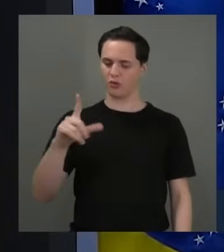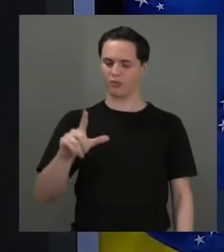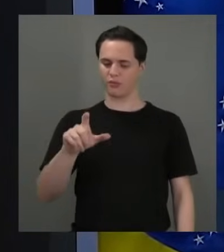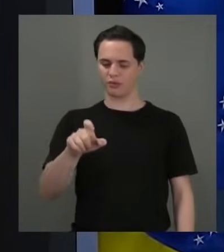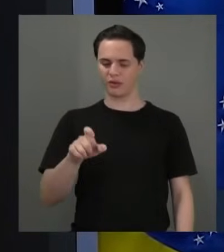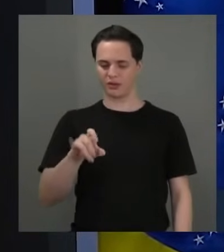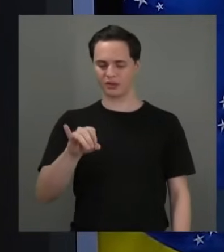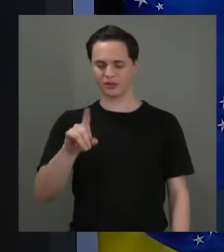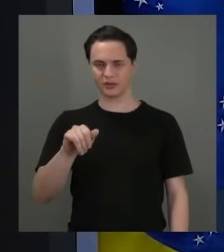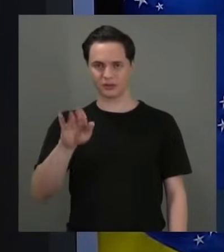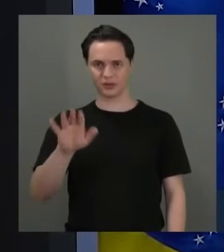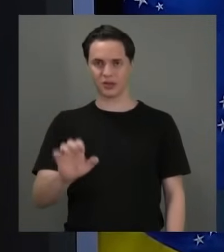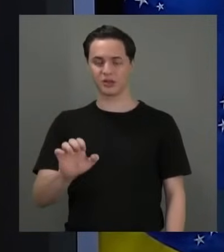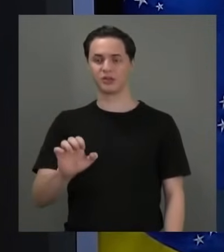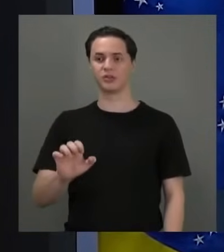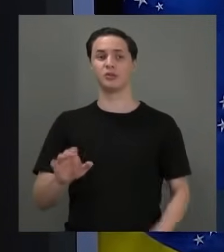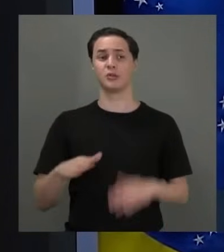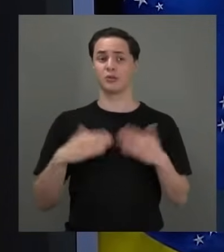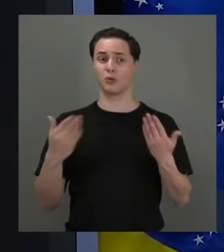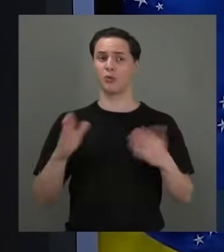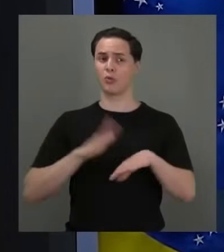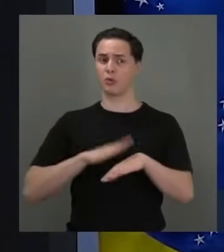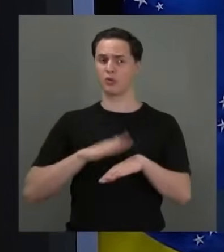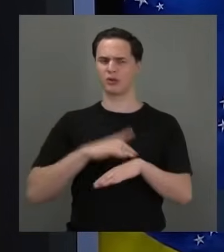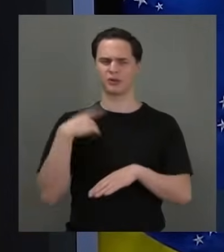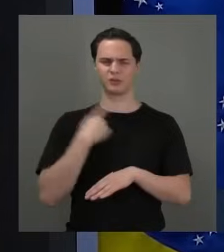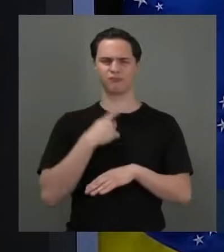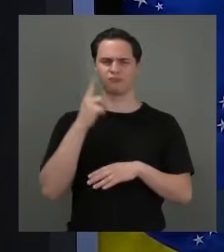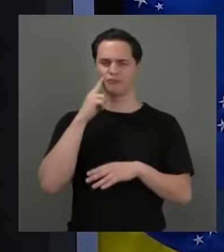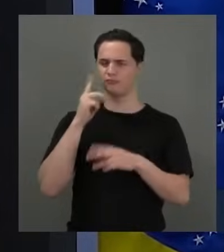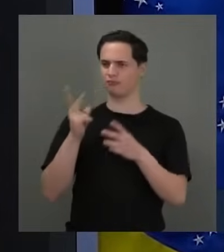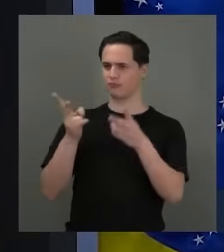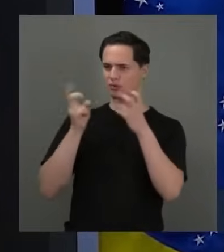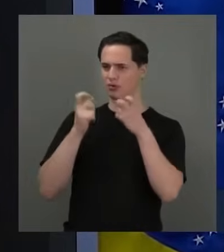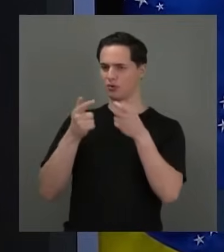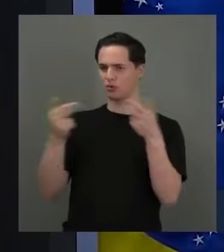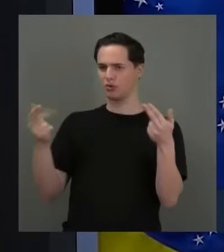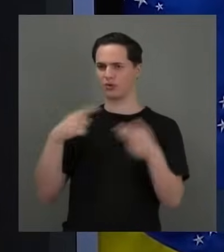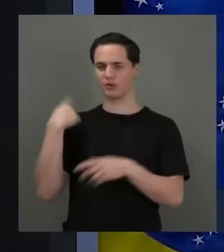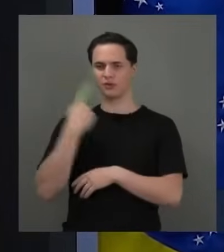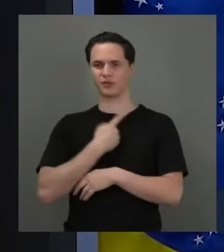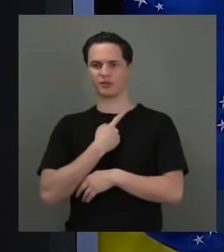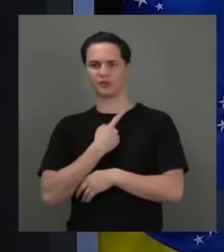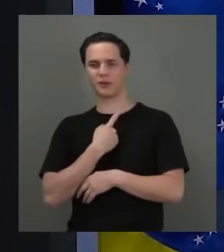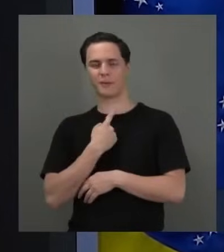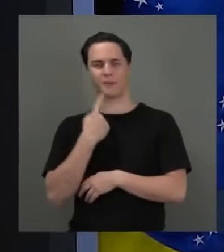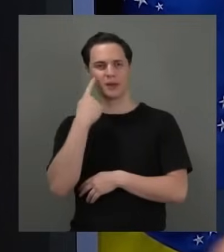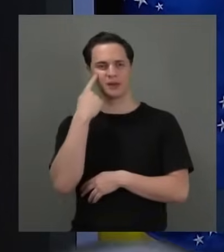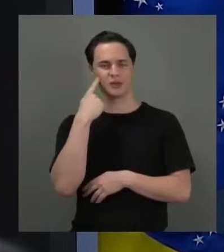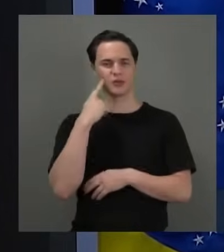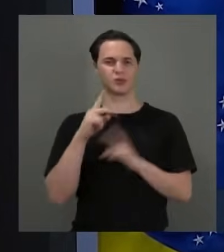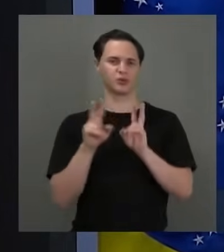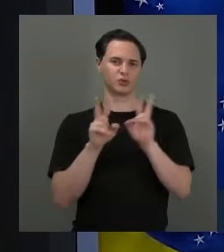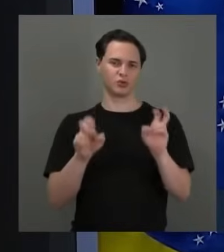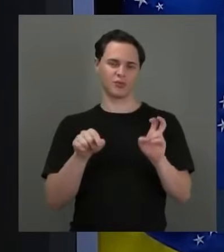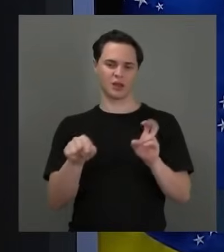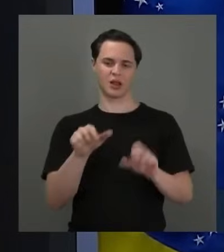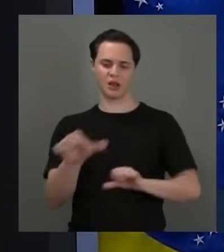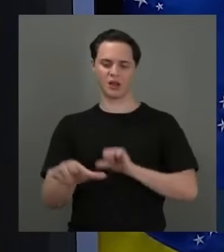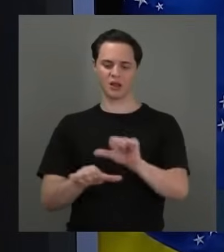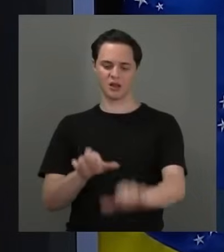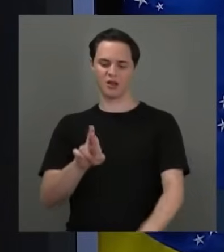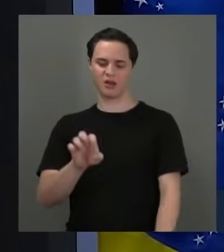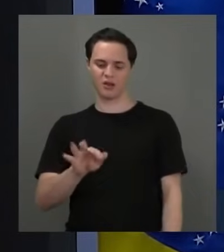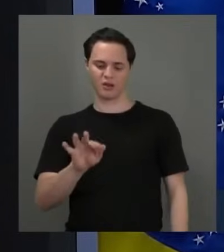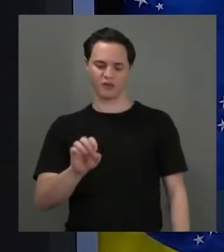complexidade. Mas quando nós vimos o que nós temos agora, né, na reforma, nós temos aí 5 impostos